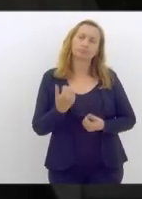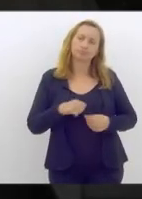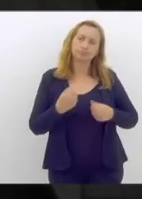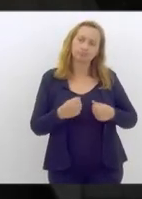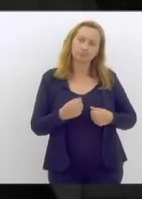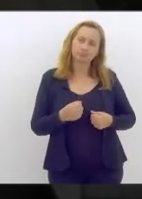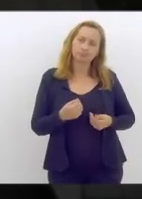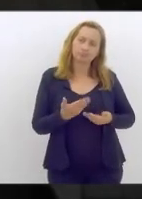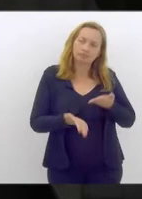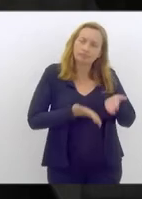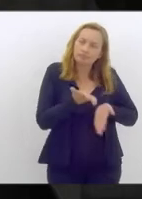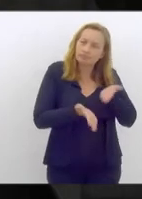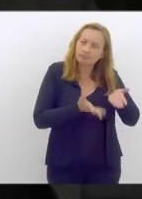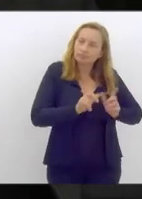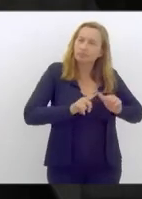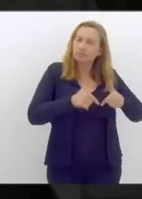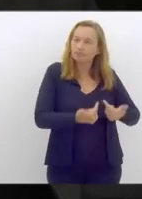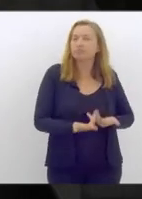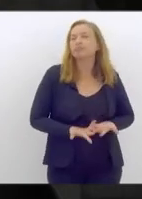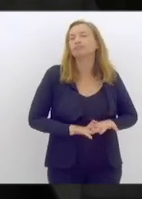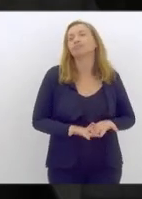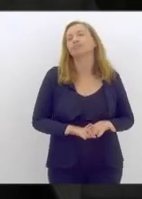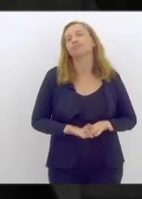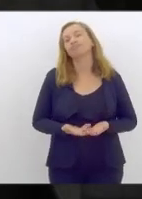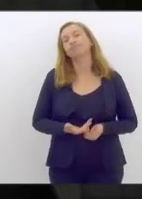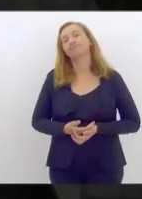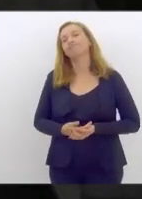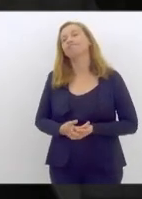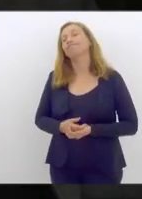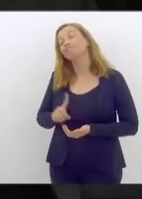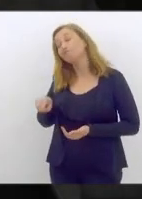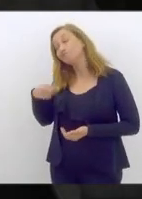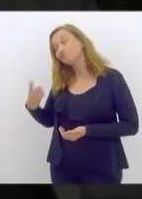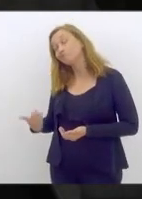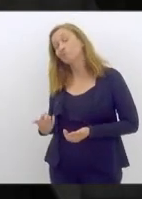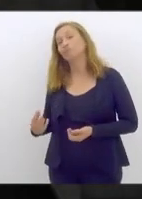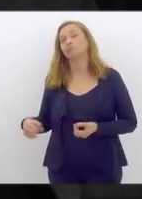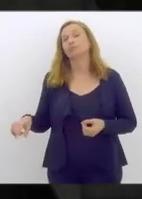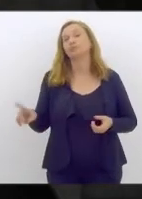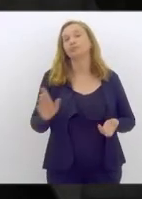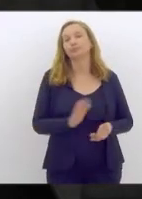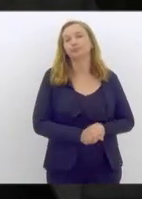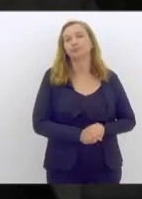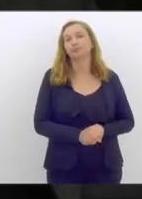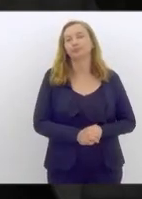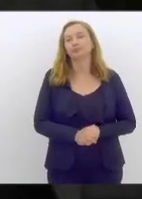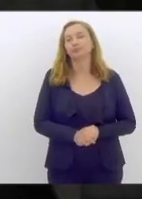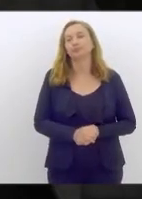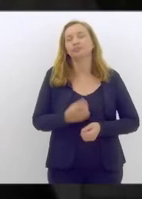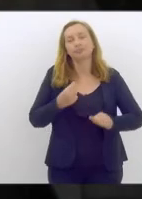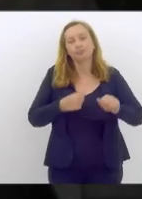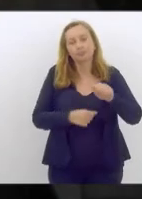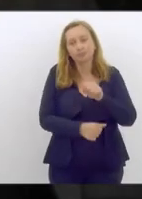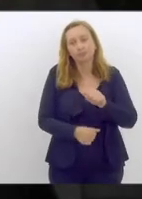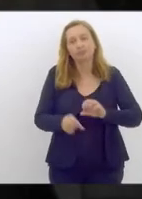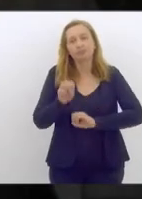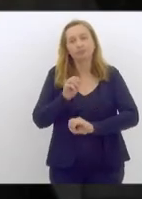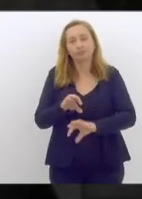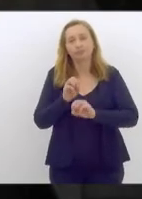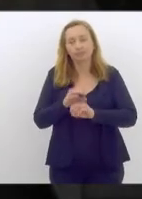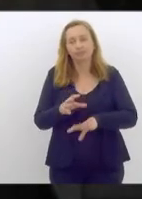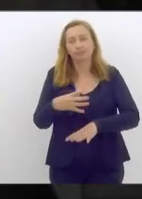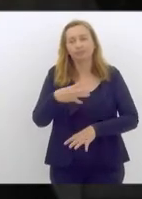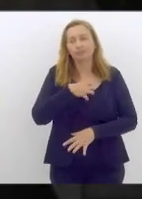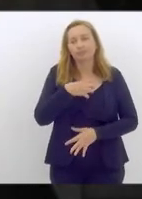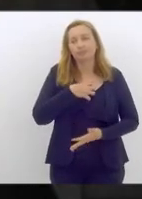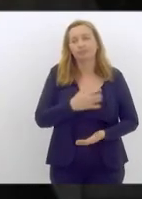e zelar por seu funcionamento isso é um pressuposto um outro pressuposto tem a ver com financiamento da educação e nesse